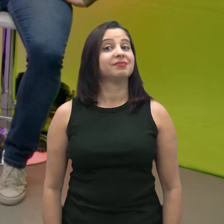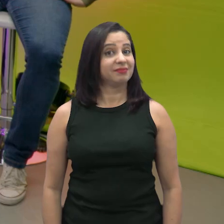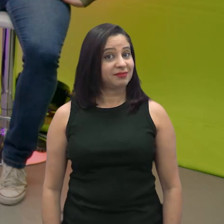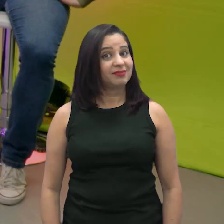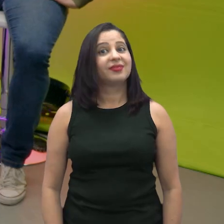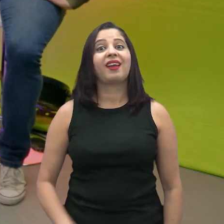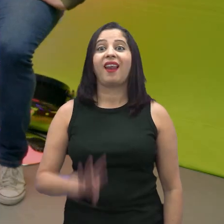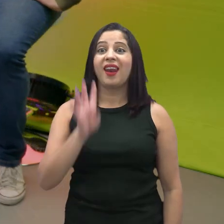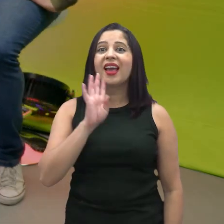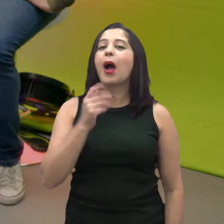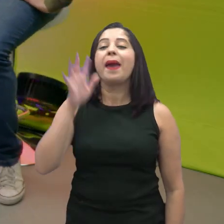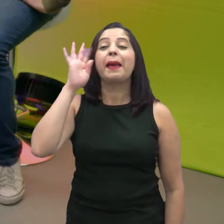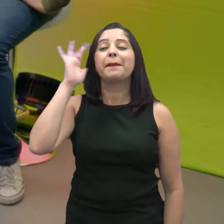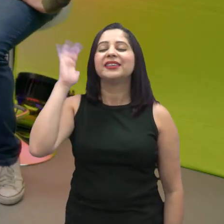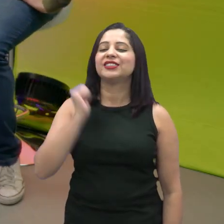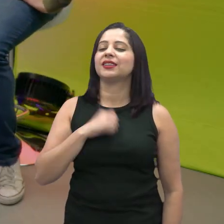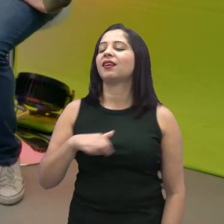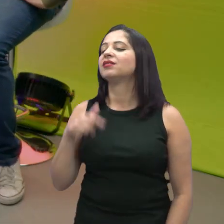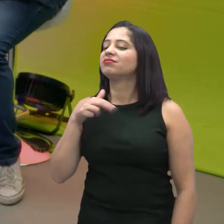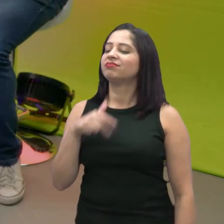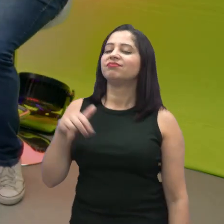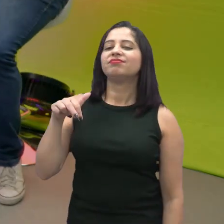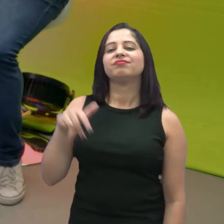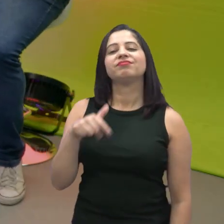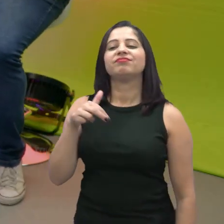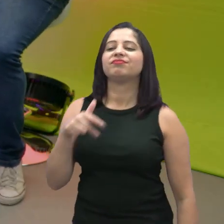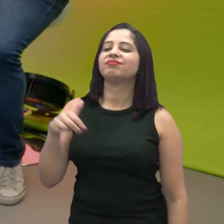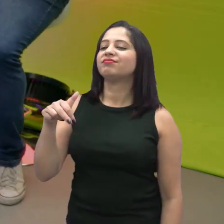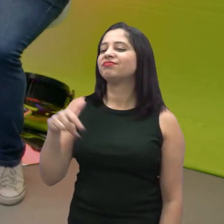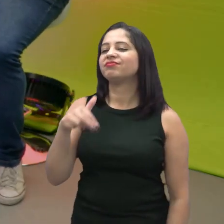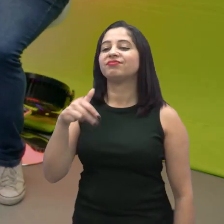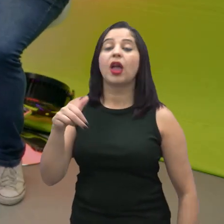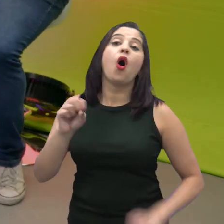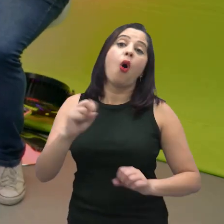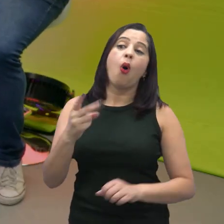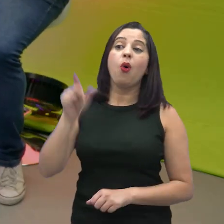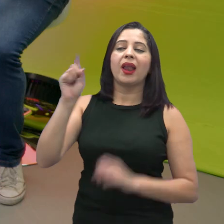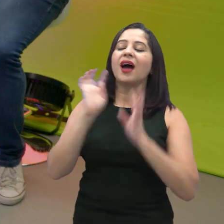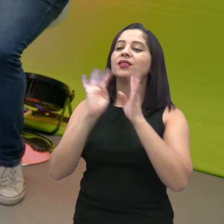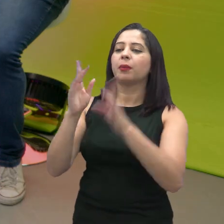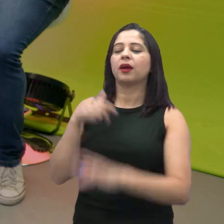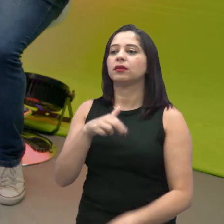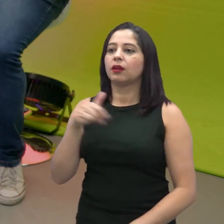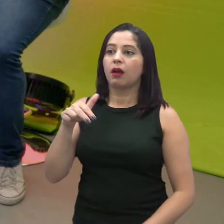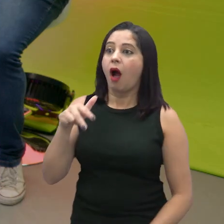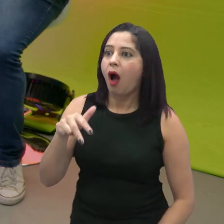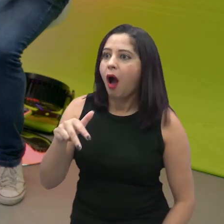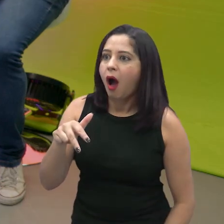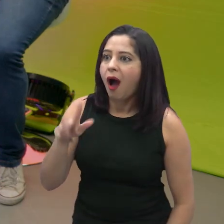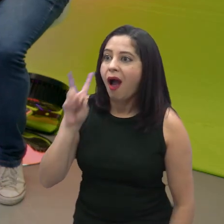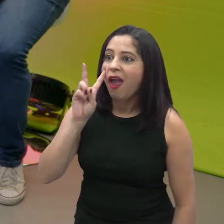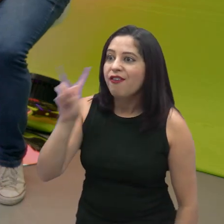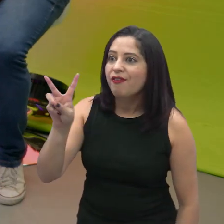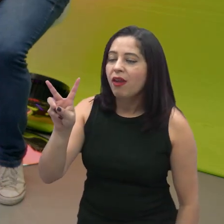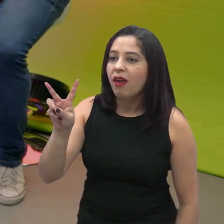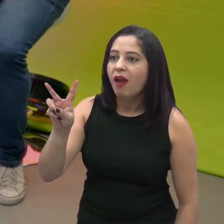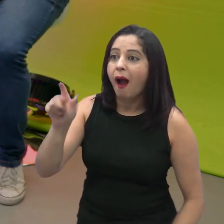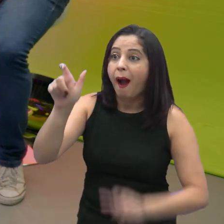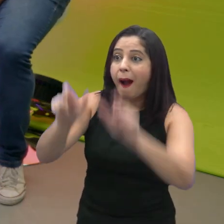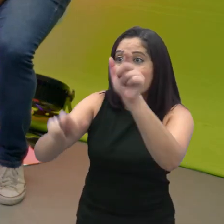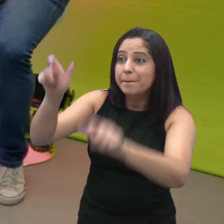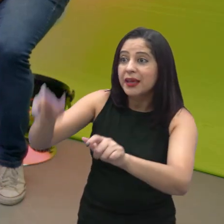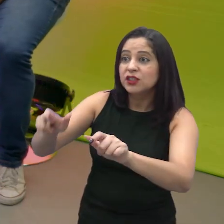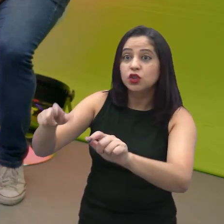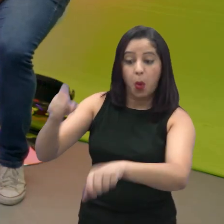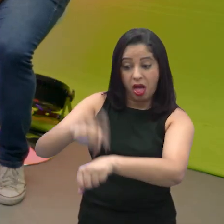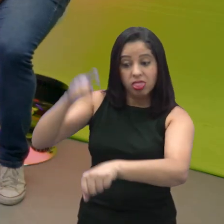Demais, né? Imagina só, você está passeando ali pelo centro ou na outra edição que foi no Parque da Cidade, você se depara com um monte de artistas produzindo quadros ali, um